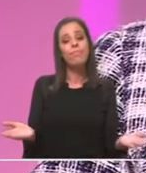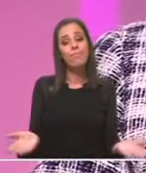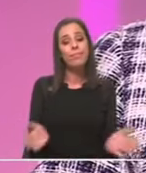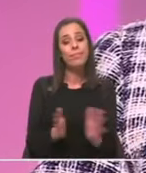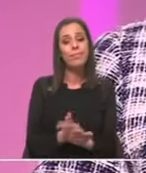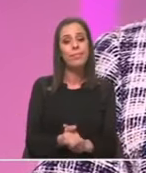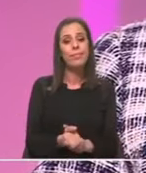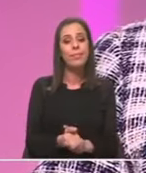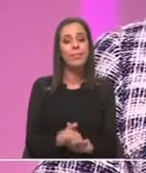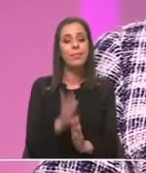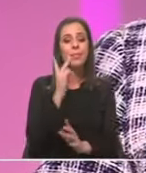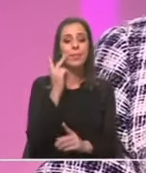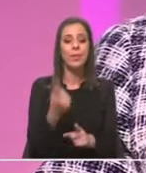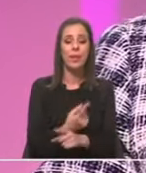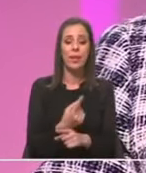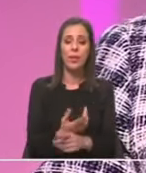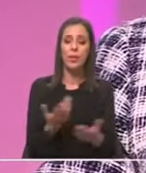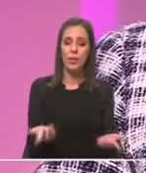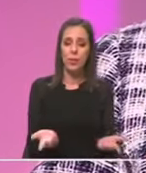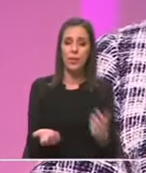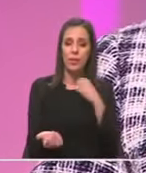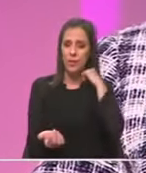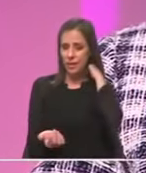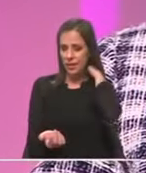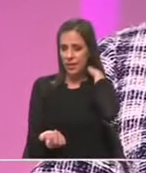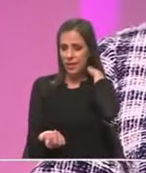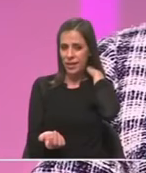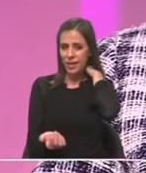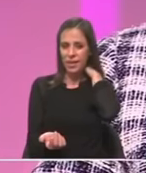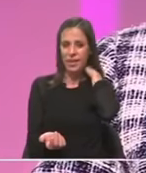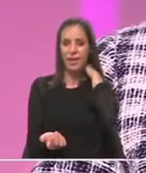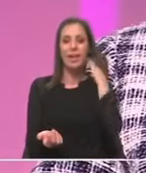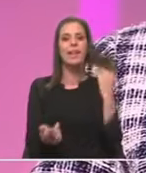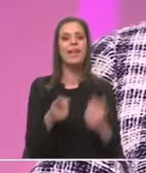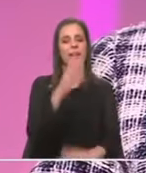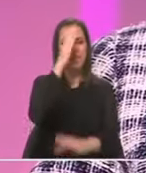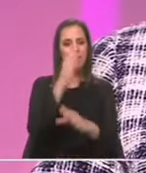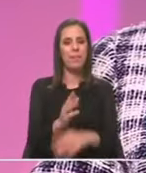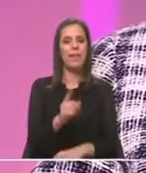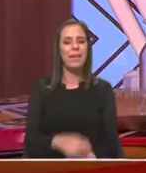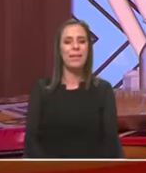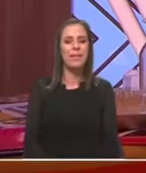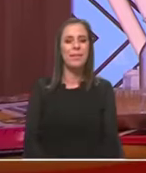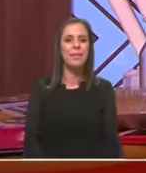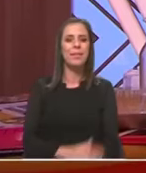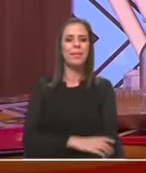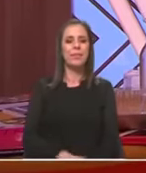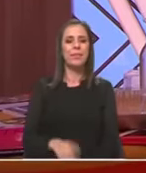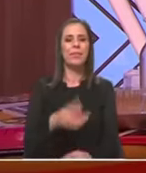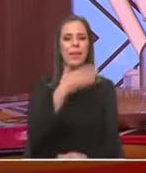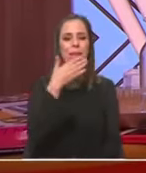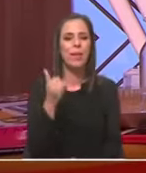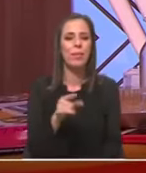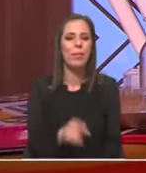e a vida tem destas coisas não é e quando tem era tão